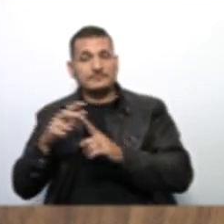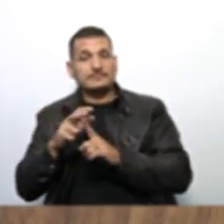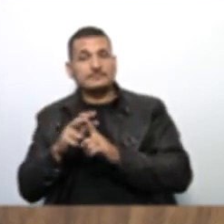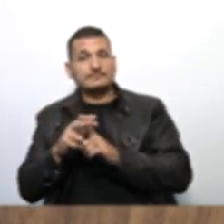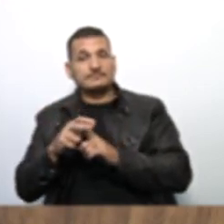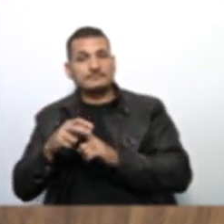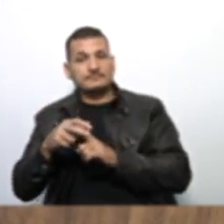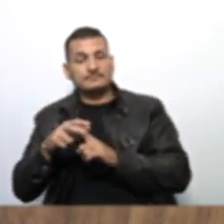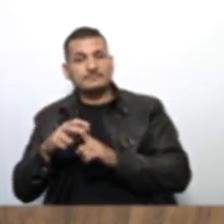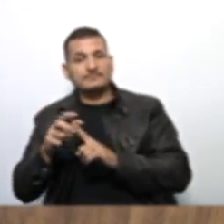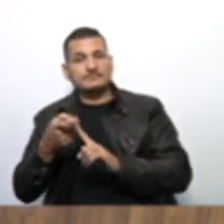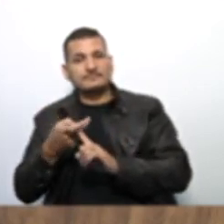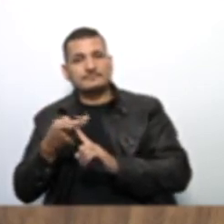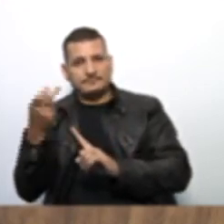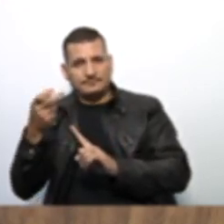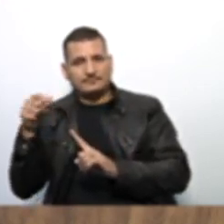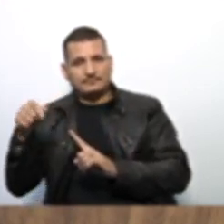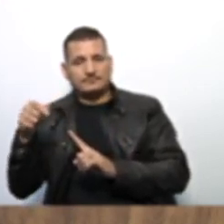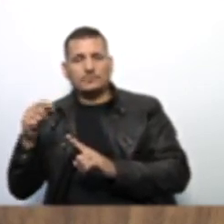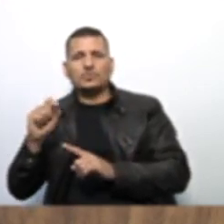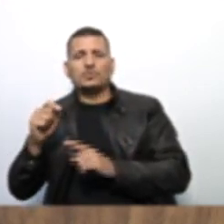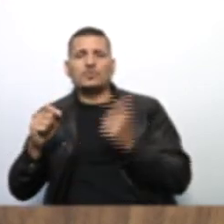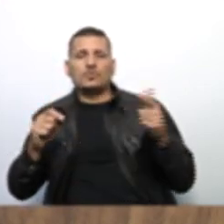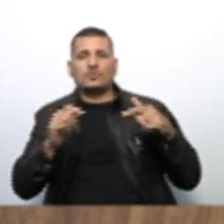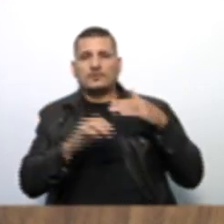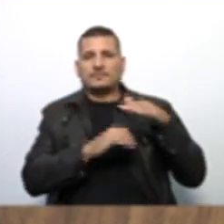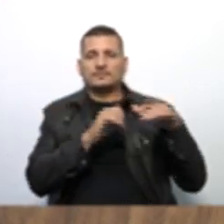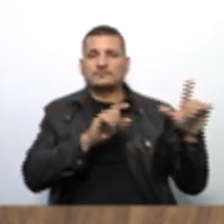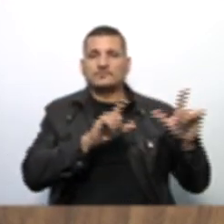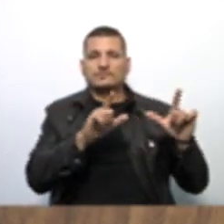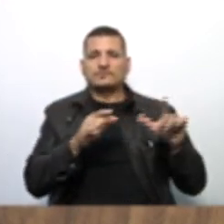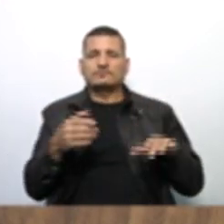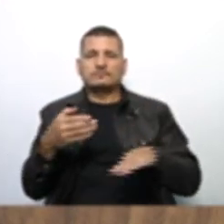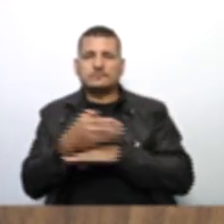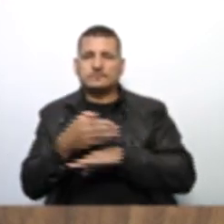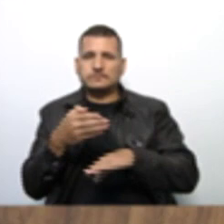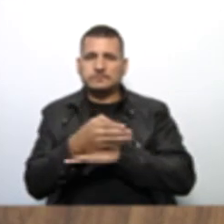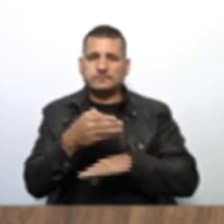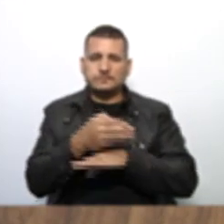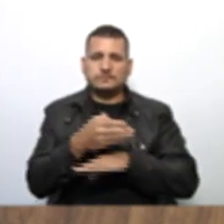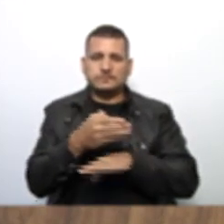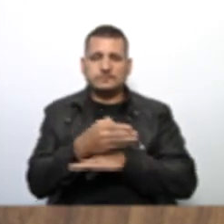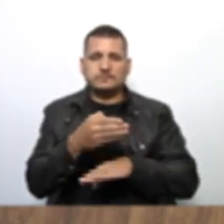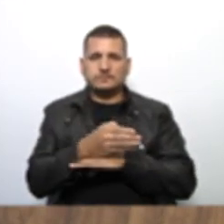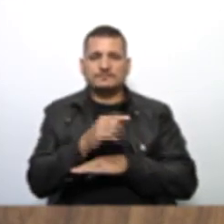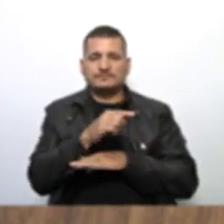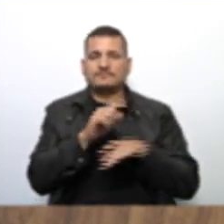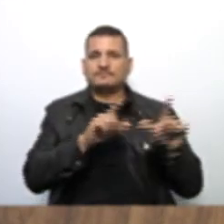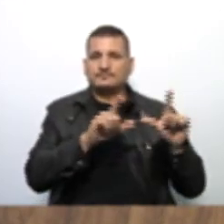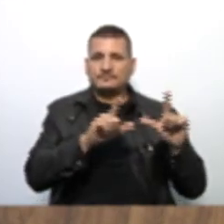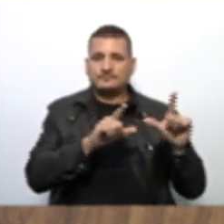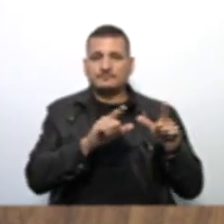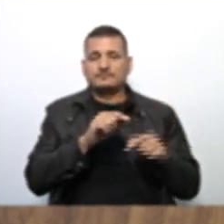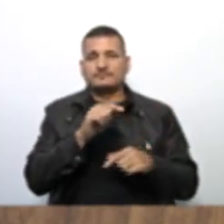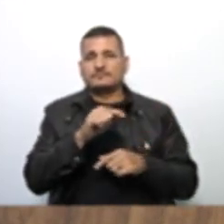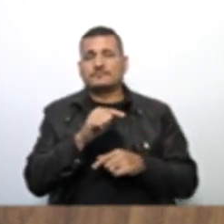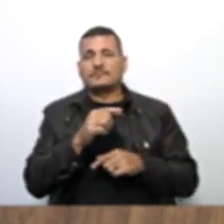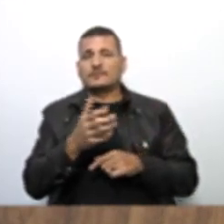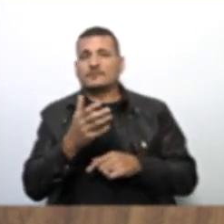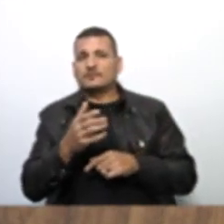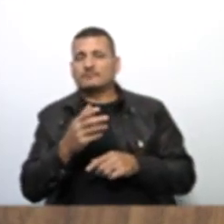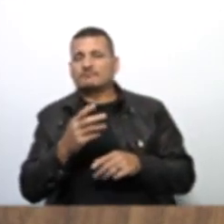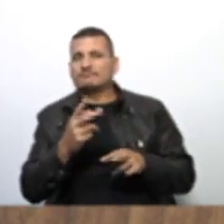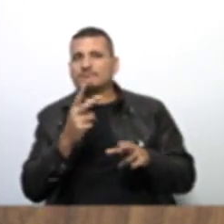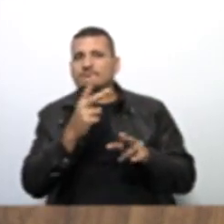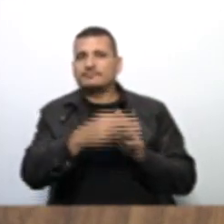ficaram atacando uma outra de TV por assinatura, né? Uma grande empresa de TV por assinatura, eles queriam interromper os